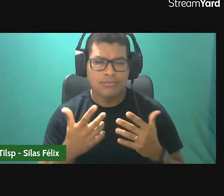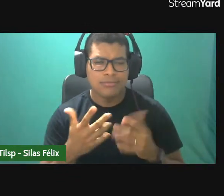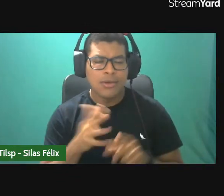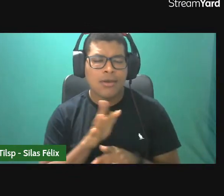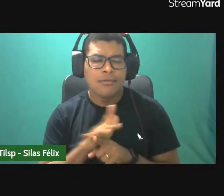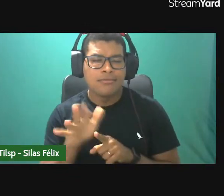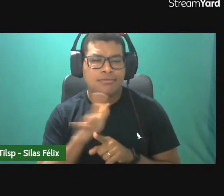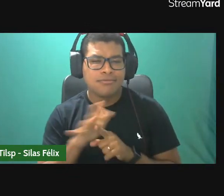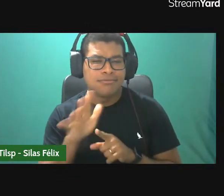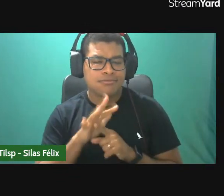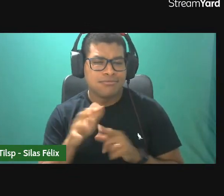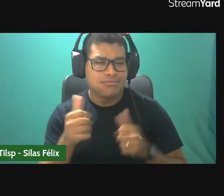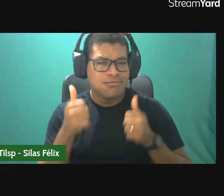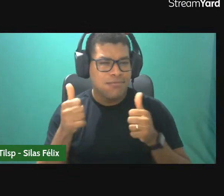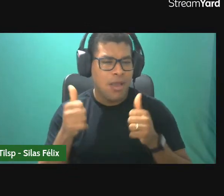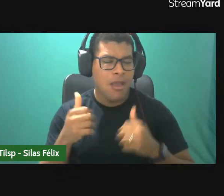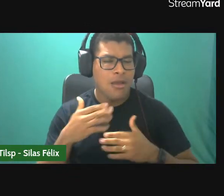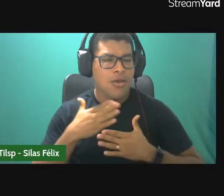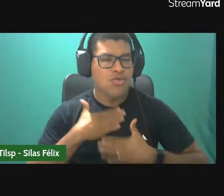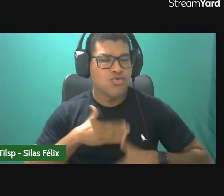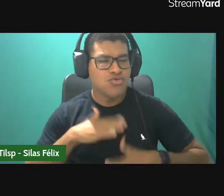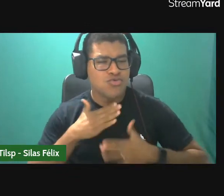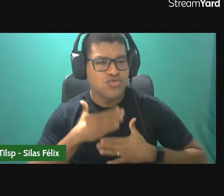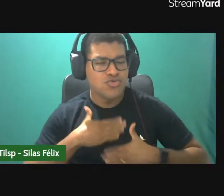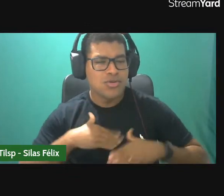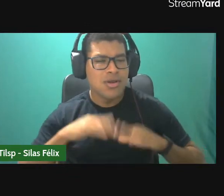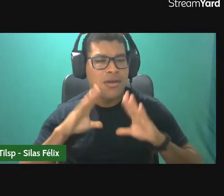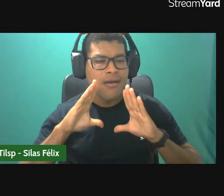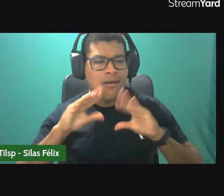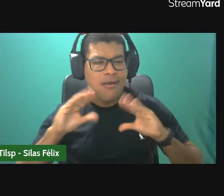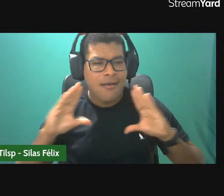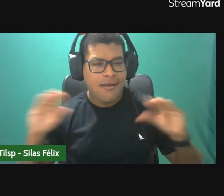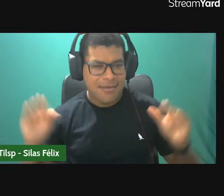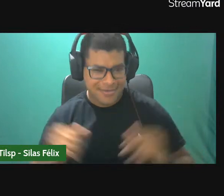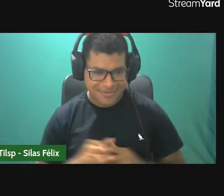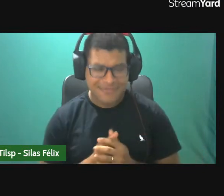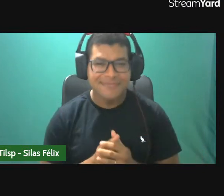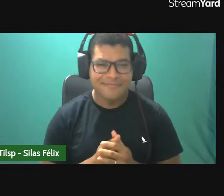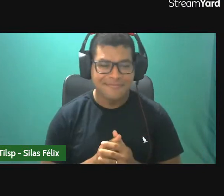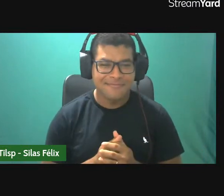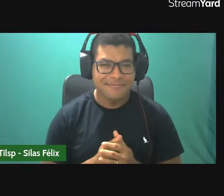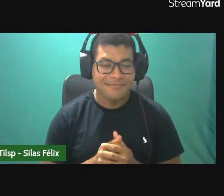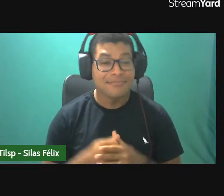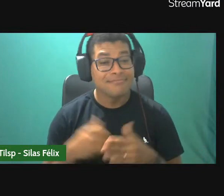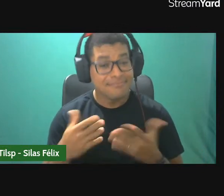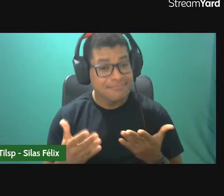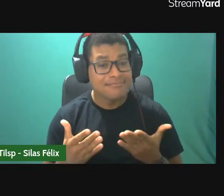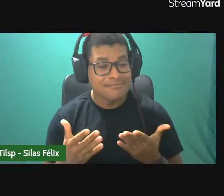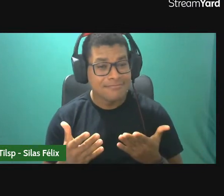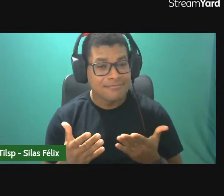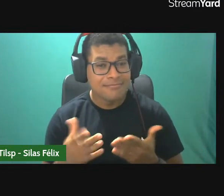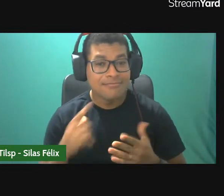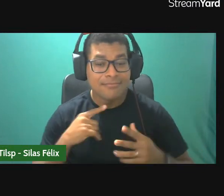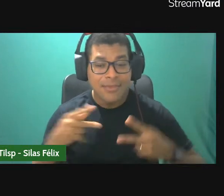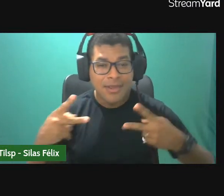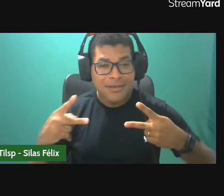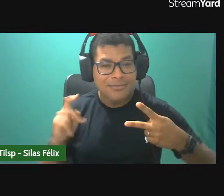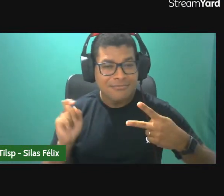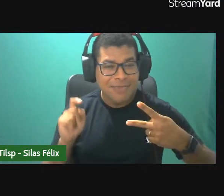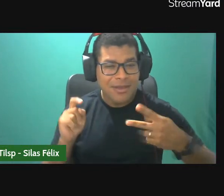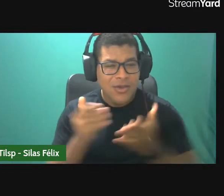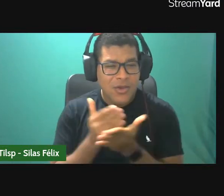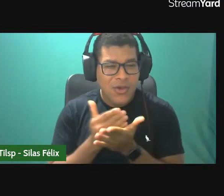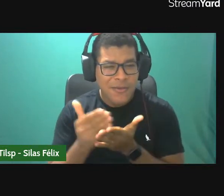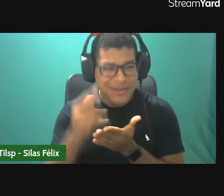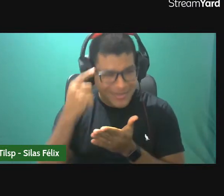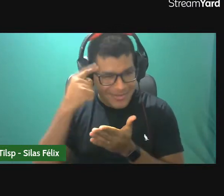fluida, né, que o evento possa ocorrer aí de maneira mais fluida. Então, pessoal, o link inicial de